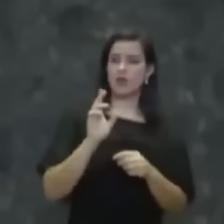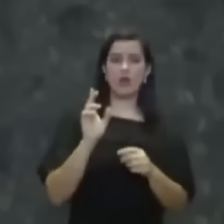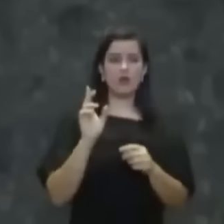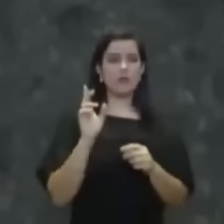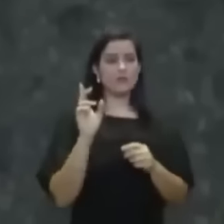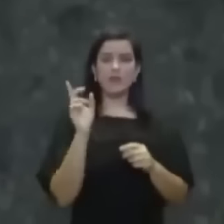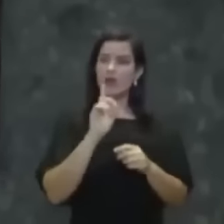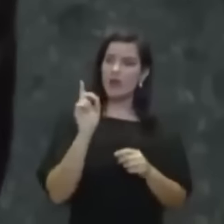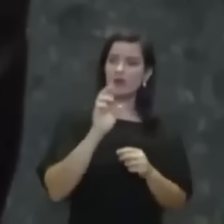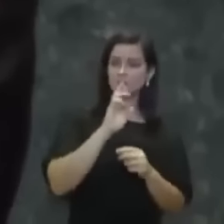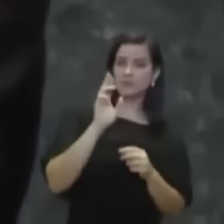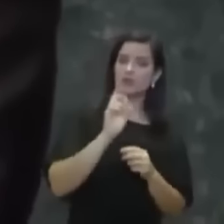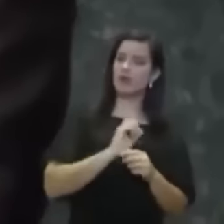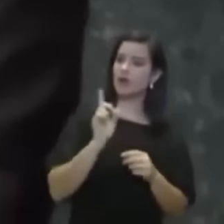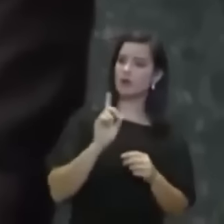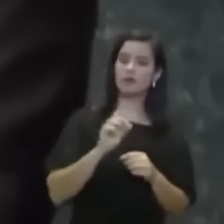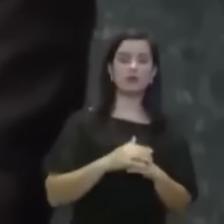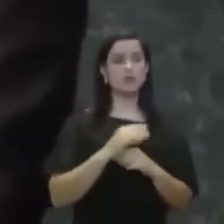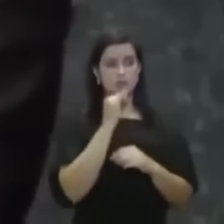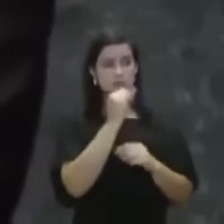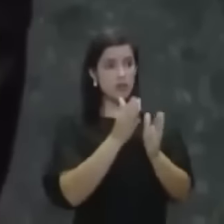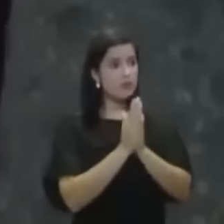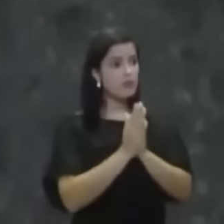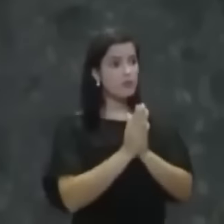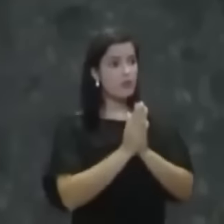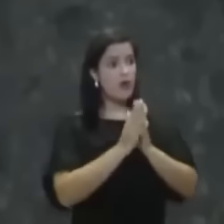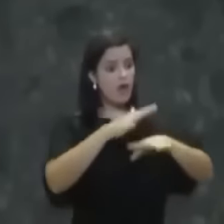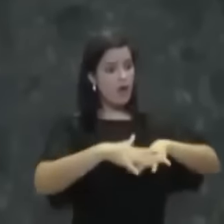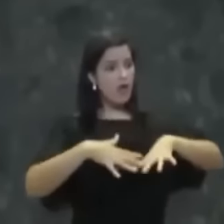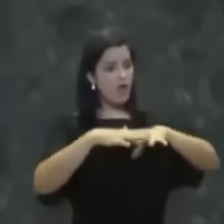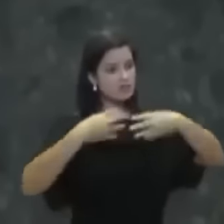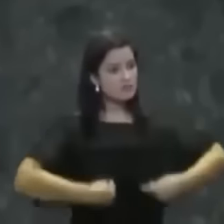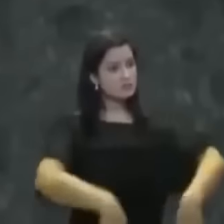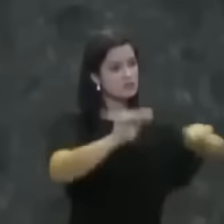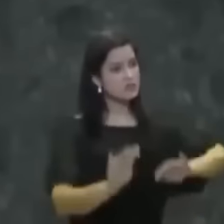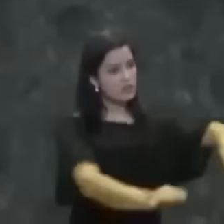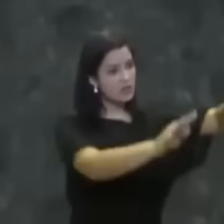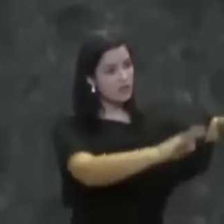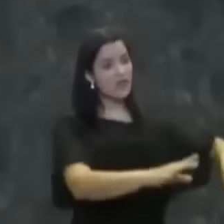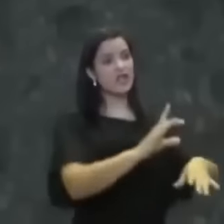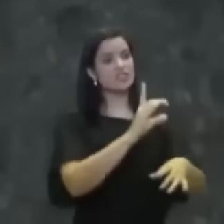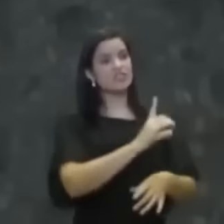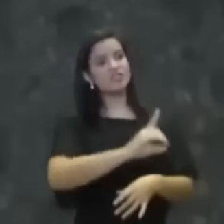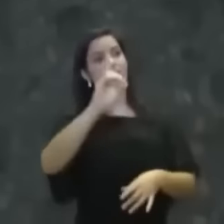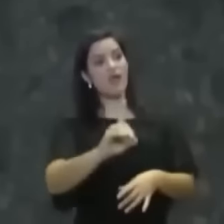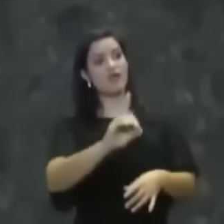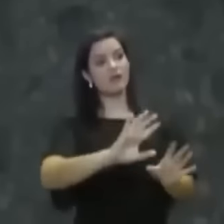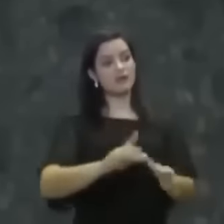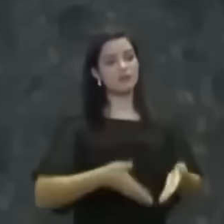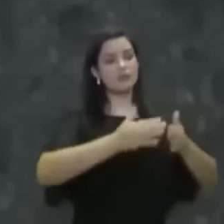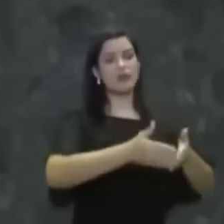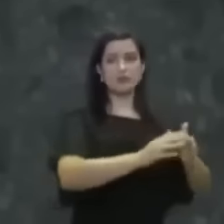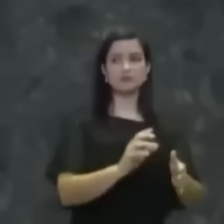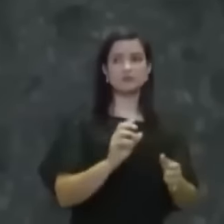não. Então lhes disse: lançai a rede à direita do barco e achareis. Assim fizeram,